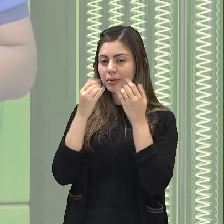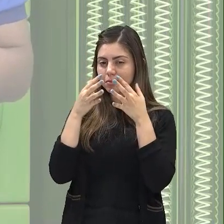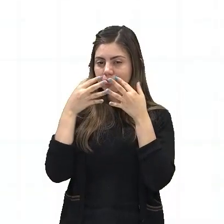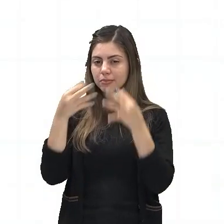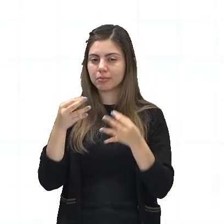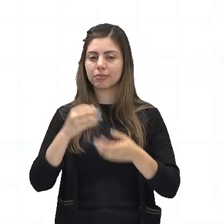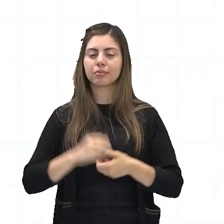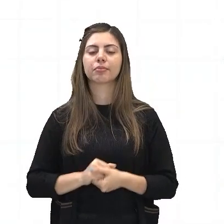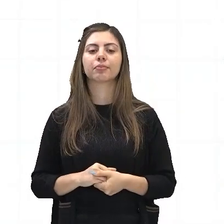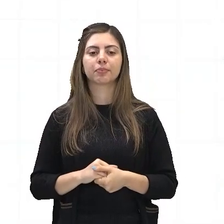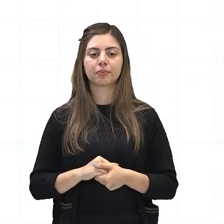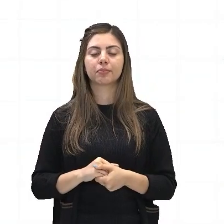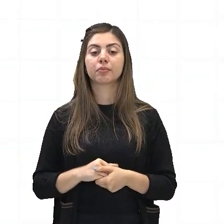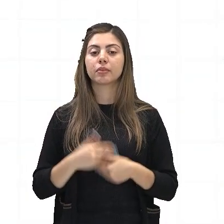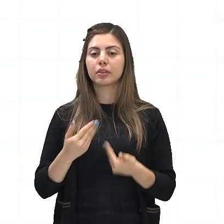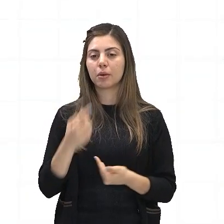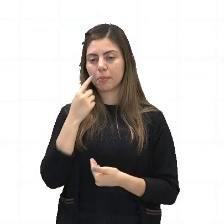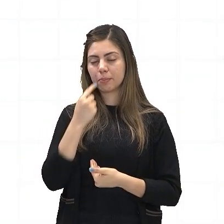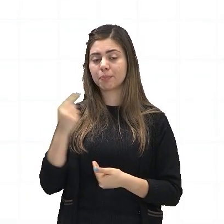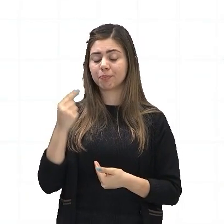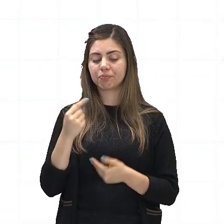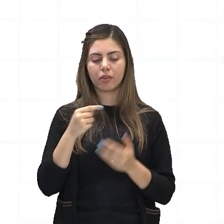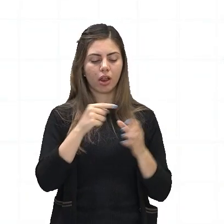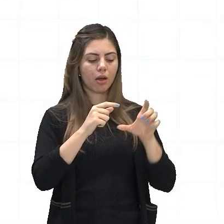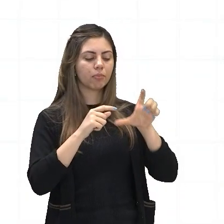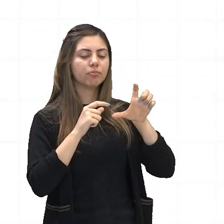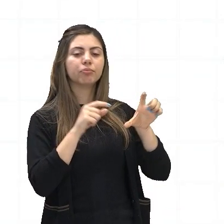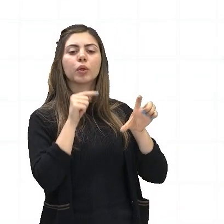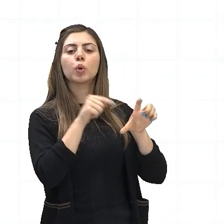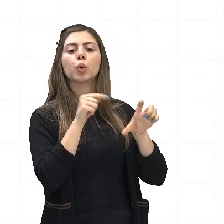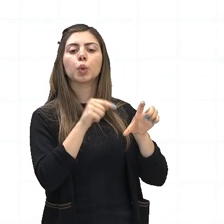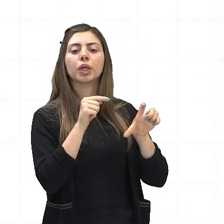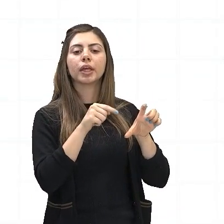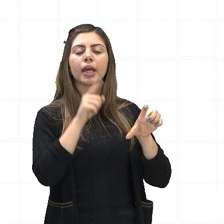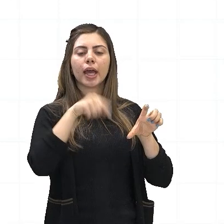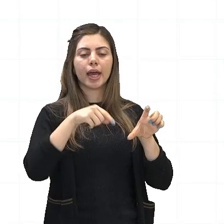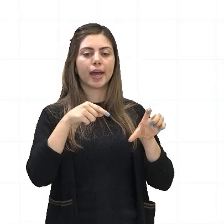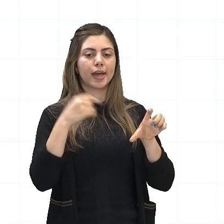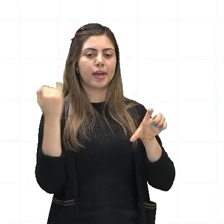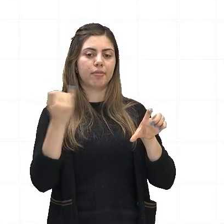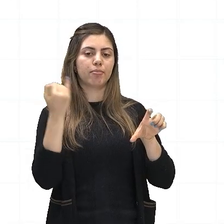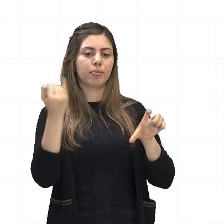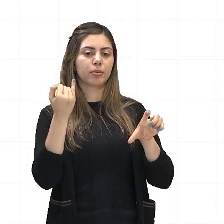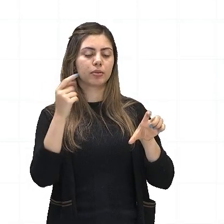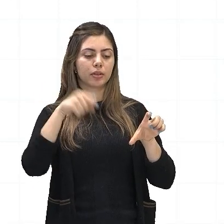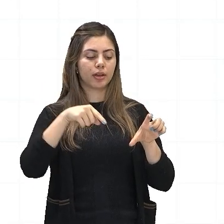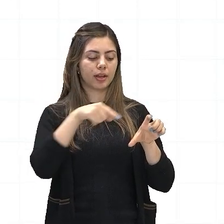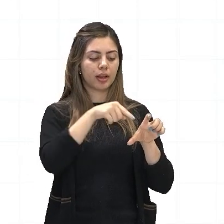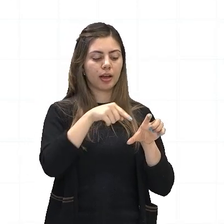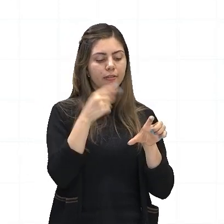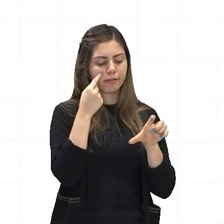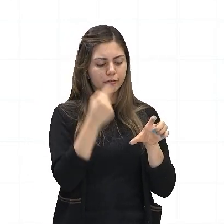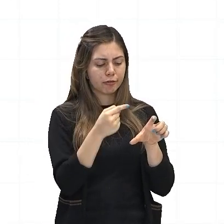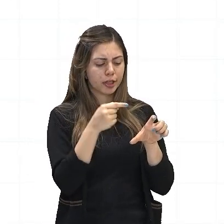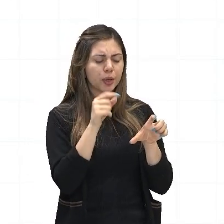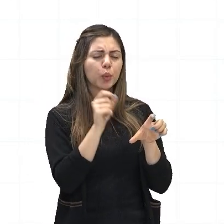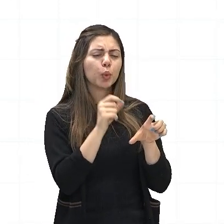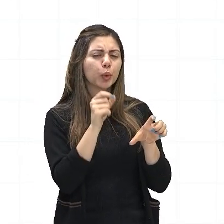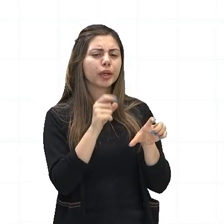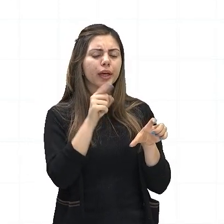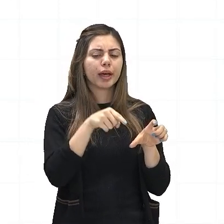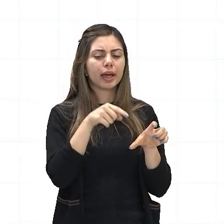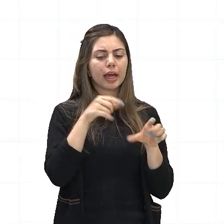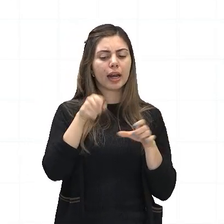mais informações aí sobre essa etiqueta. A função da ENSE, né, que é a Etiqueta Nacional de Conservação de Energia, é informar o